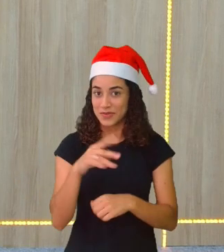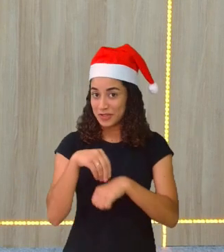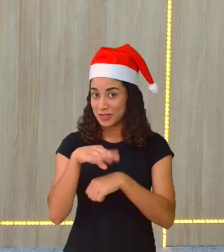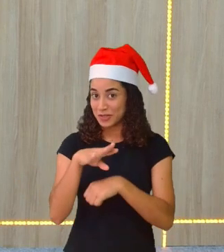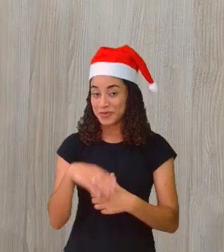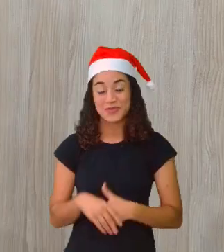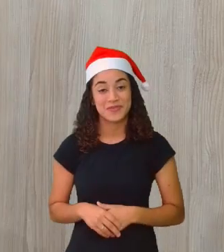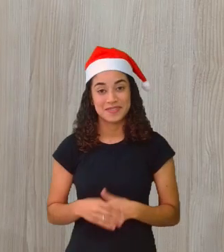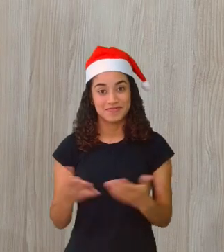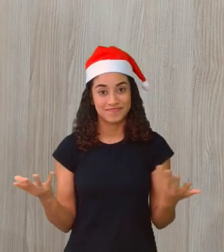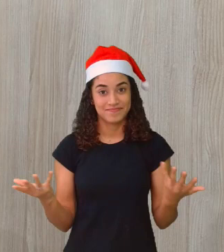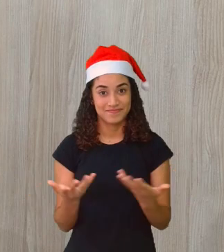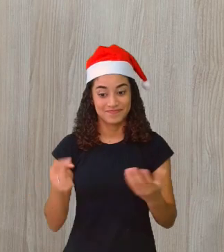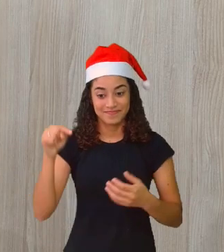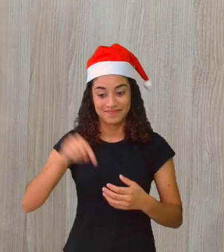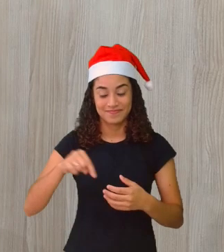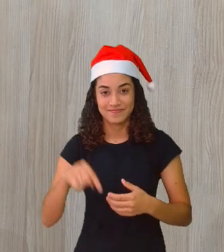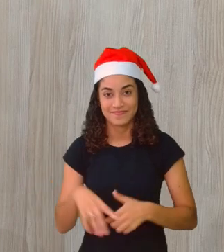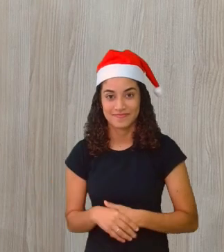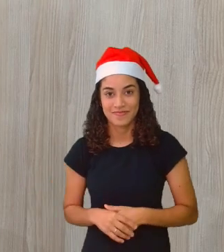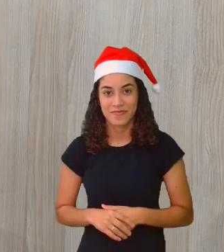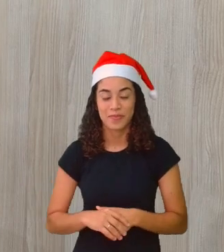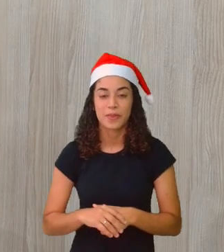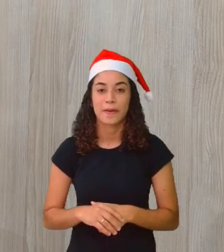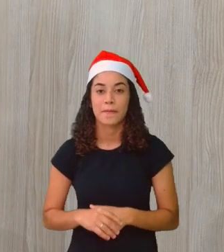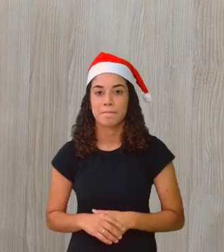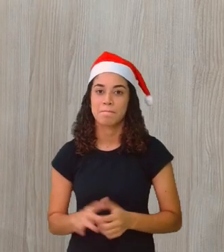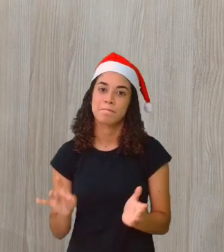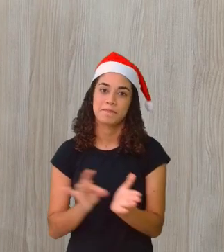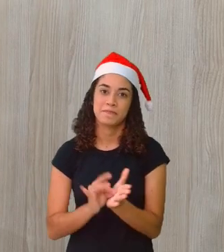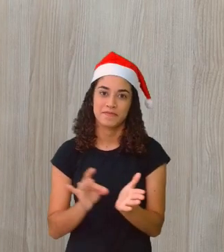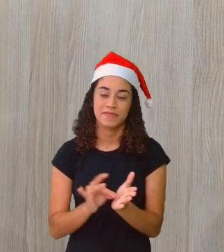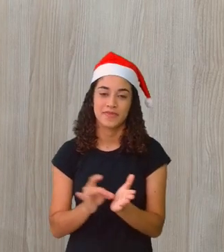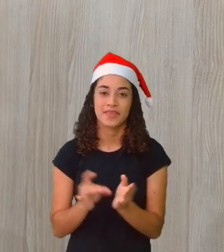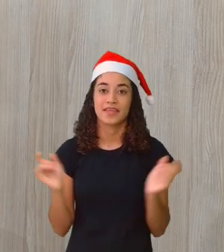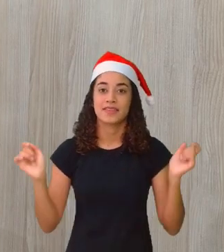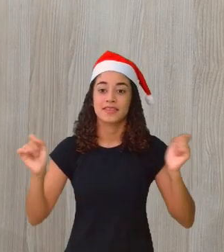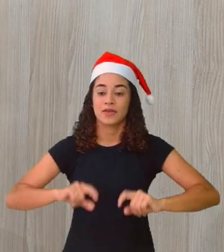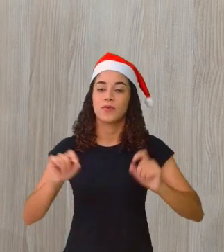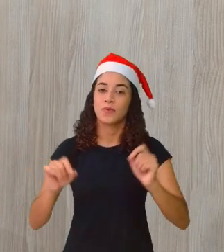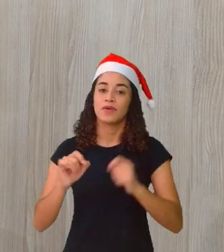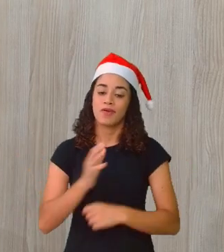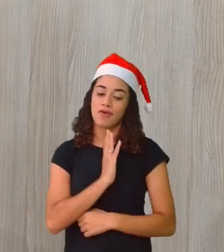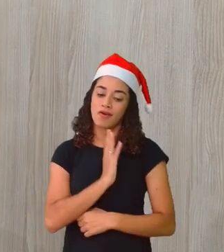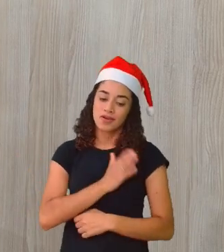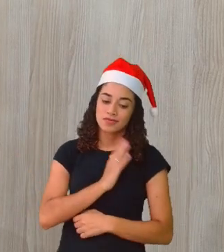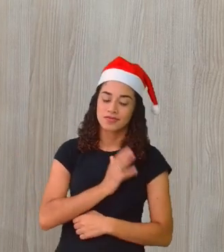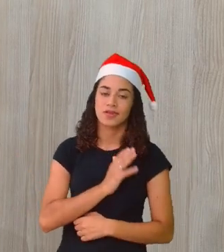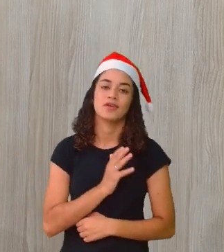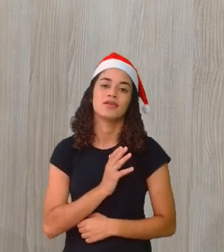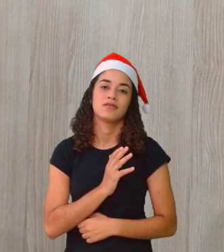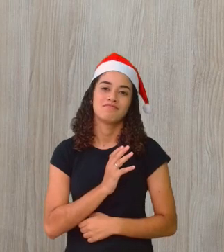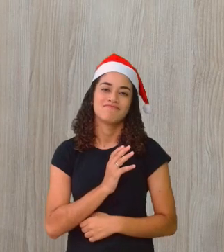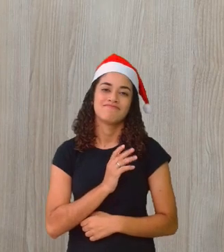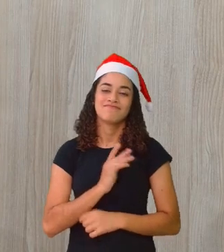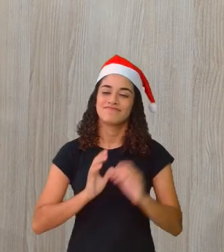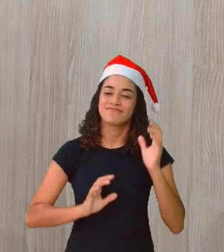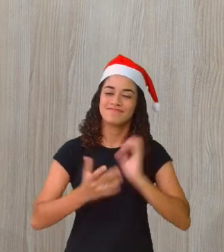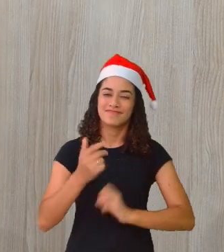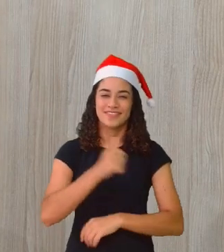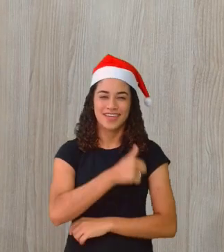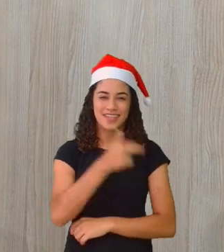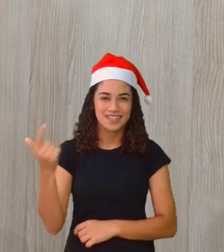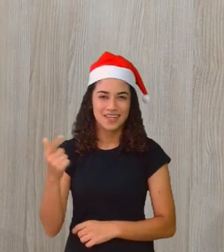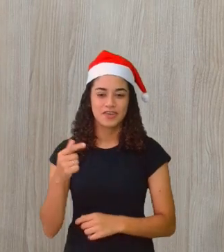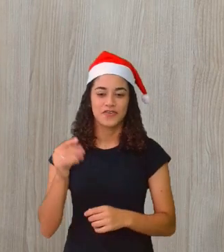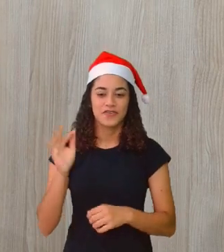mensagem nesta última aula do ano. Exatamente, que possamos aquecer nossos corações, né, com esse clima aí de